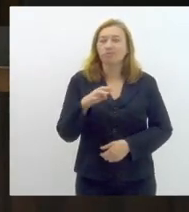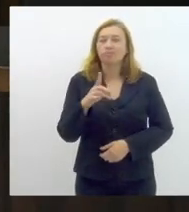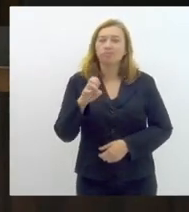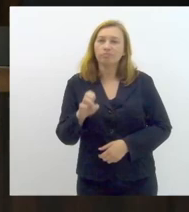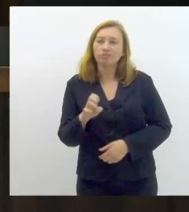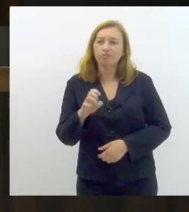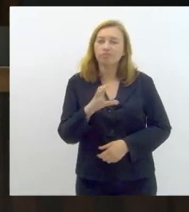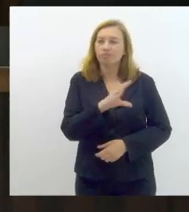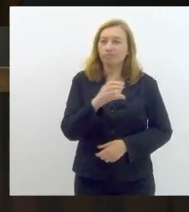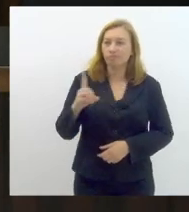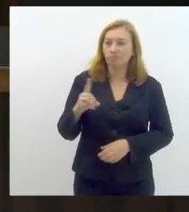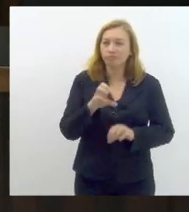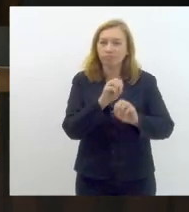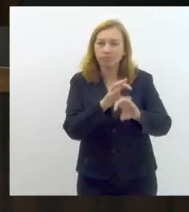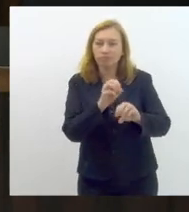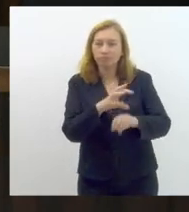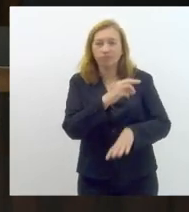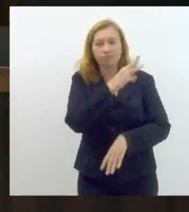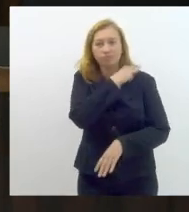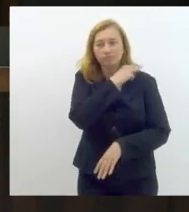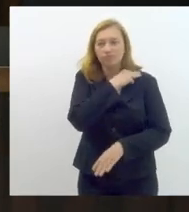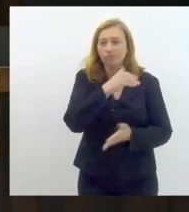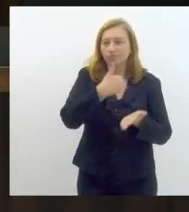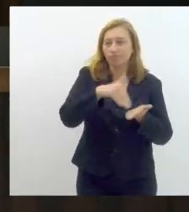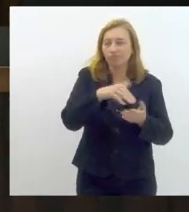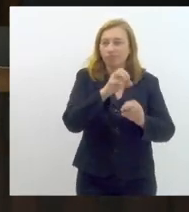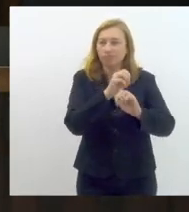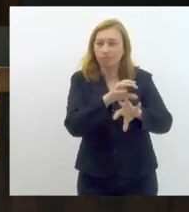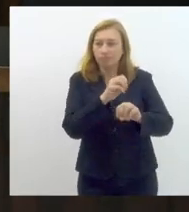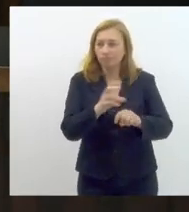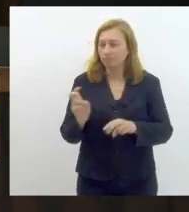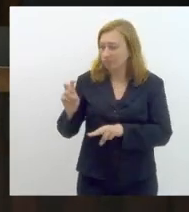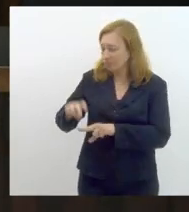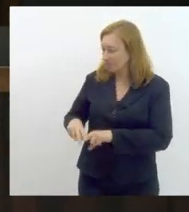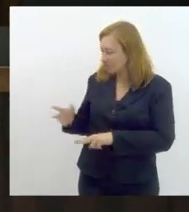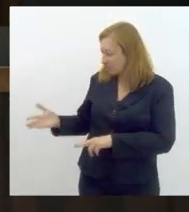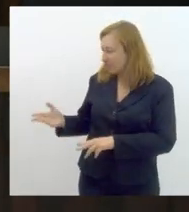Carvalho, coordenador de ensino médio da Seduc, que está aqui na mesa também.